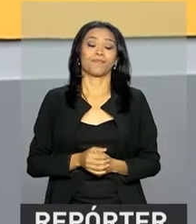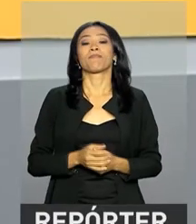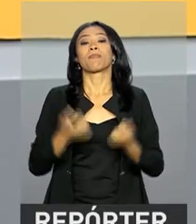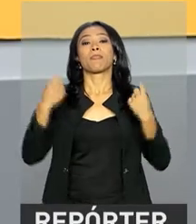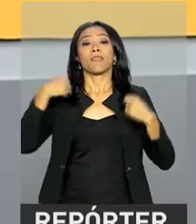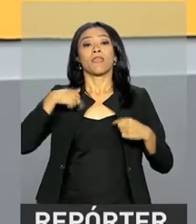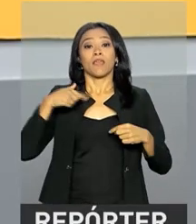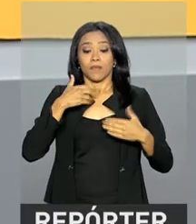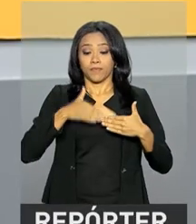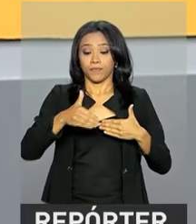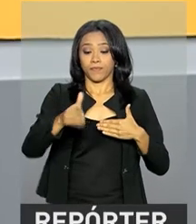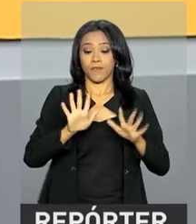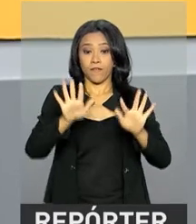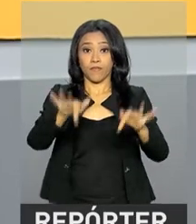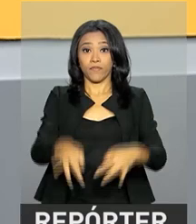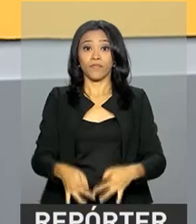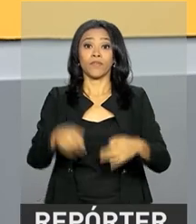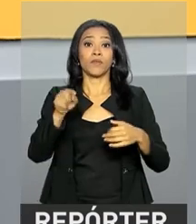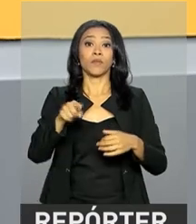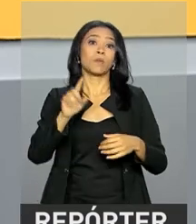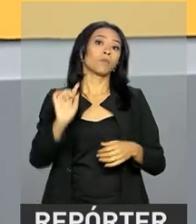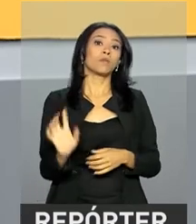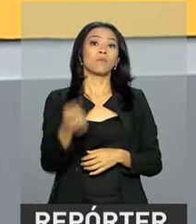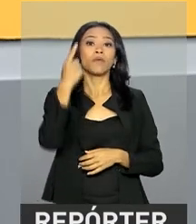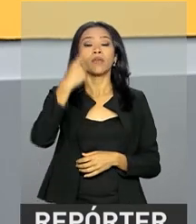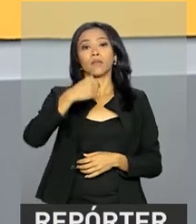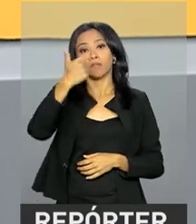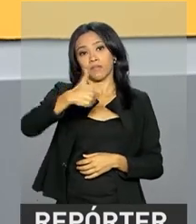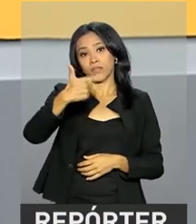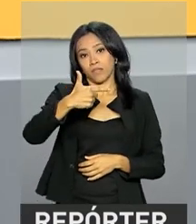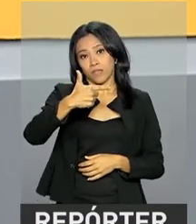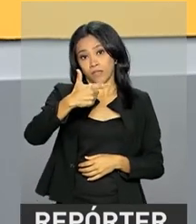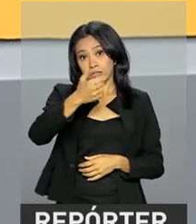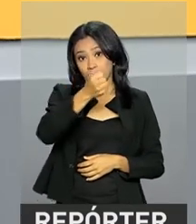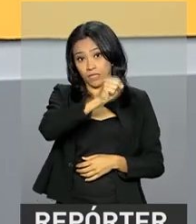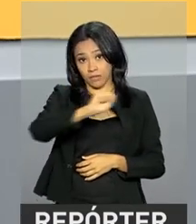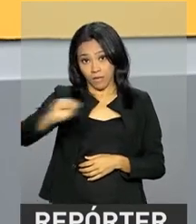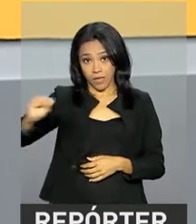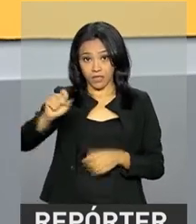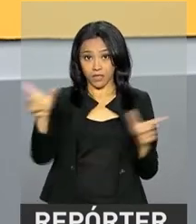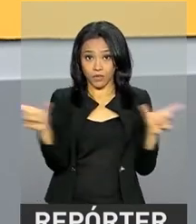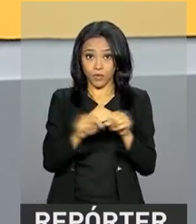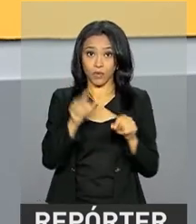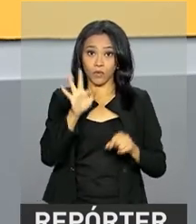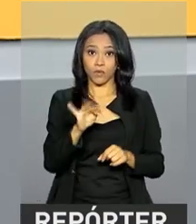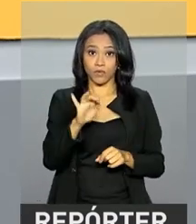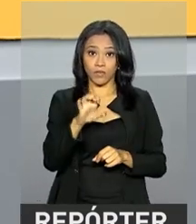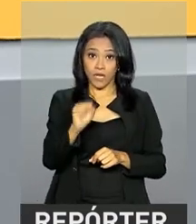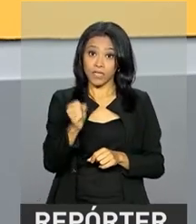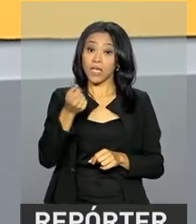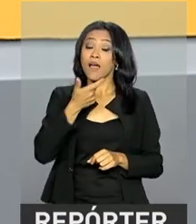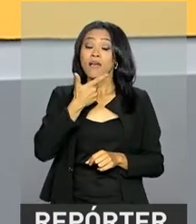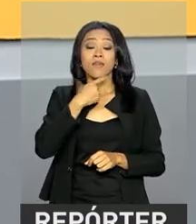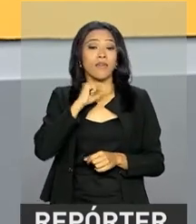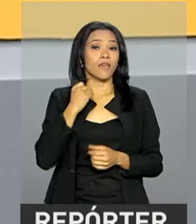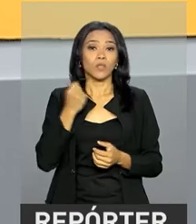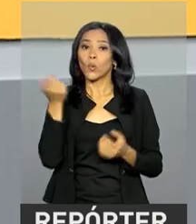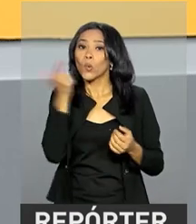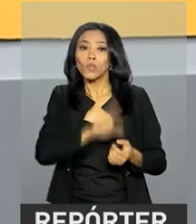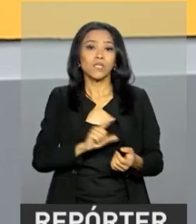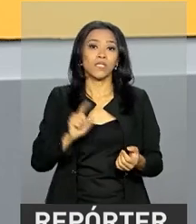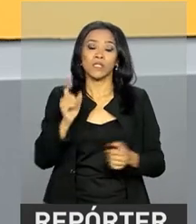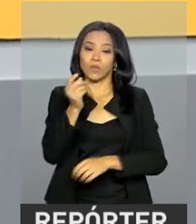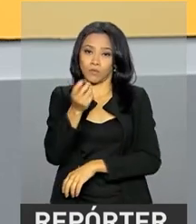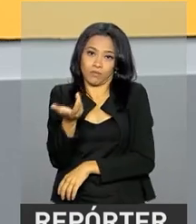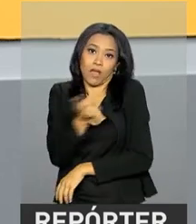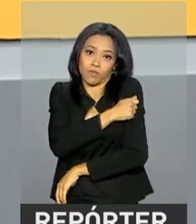Termina esta semana o prazo de renovação do primeiro semestre do FIES. Os estudantes que não conseguiram concluir o processo têm até quinta-feira,